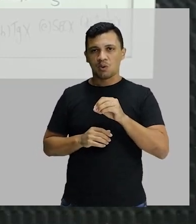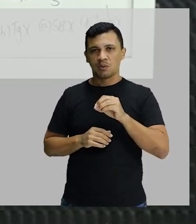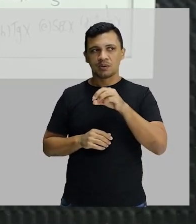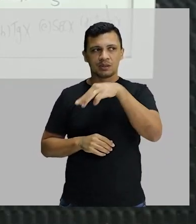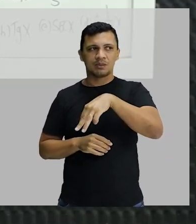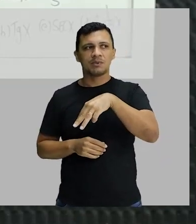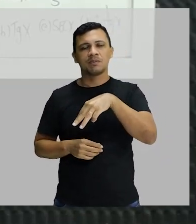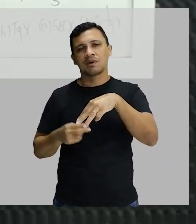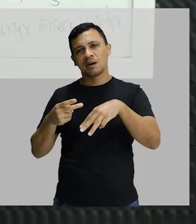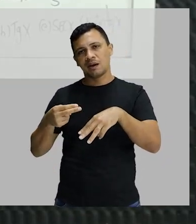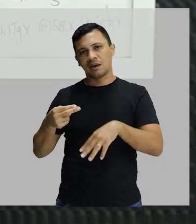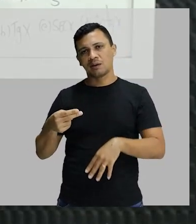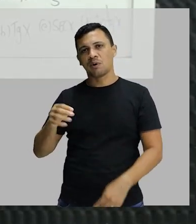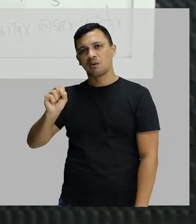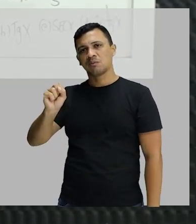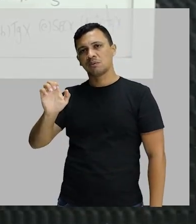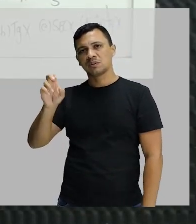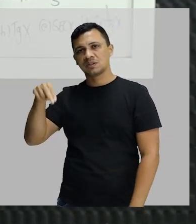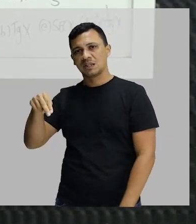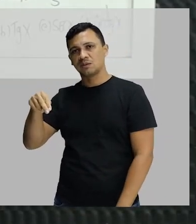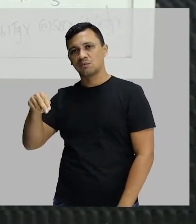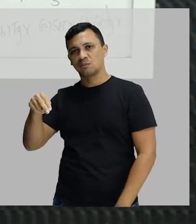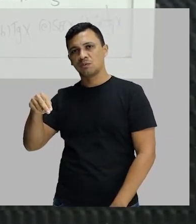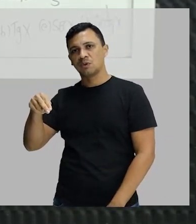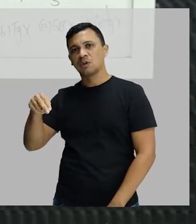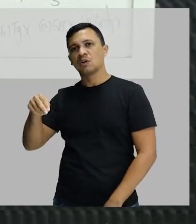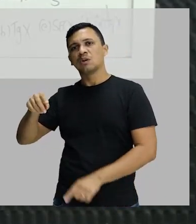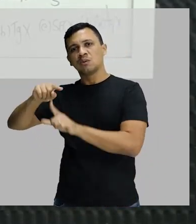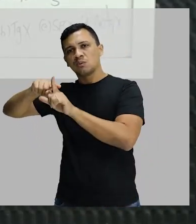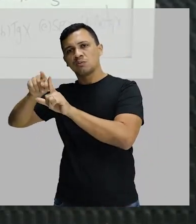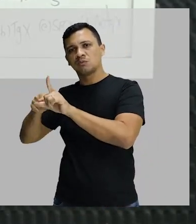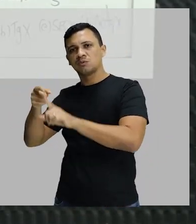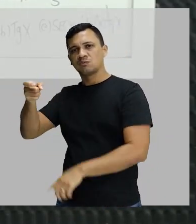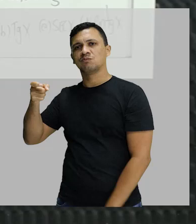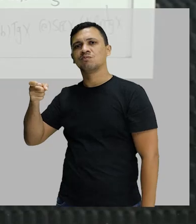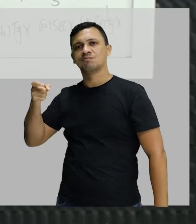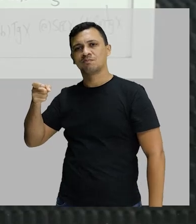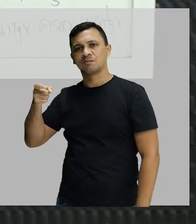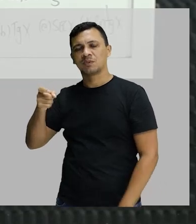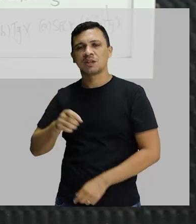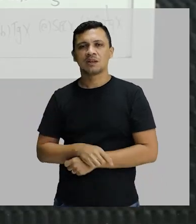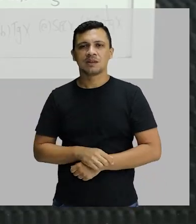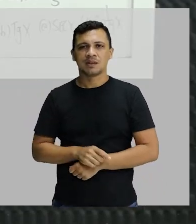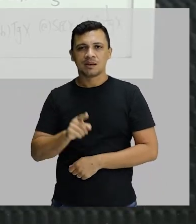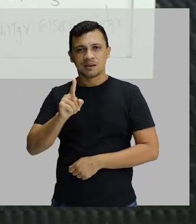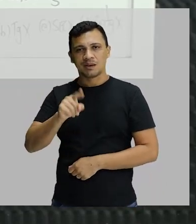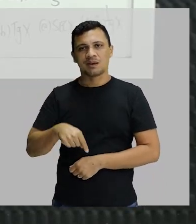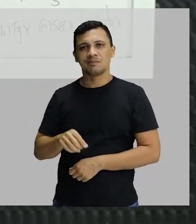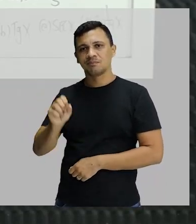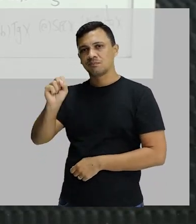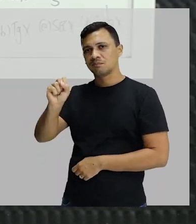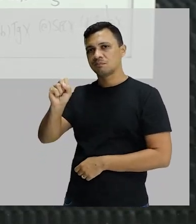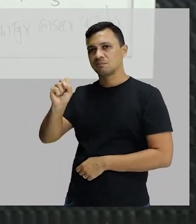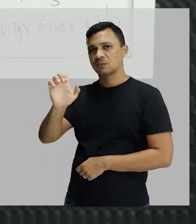seno do ângulo X. Então, essa medida aqui, ela vale seno de